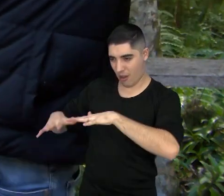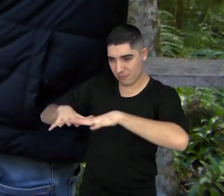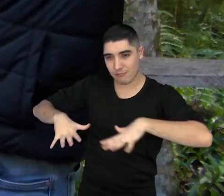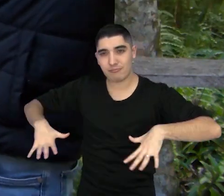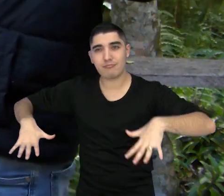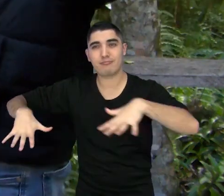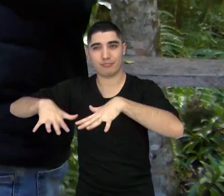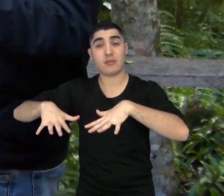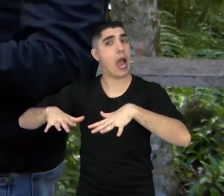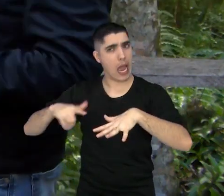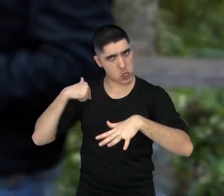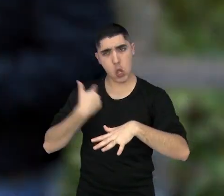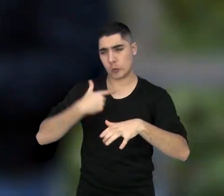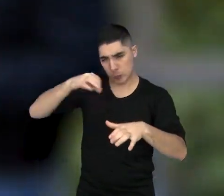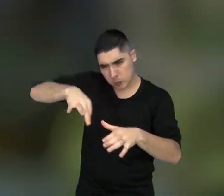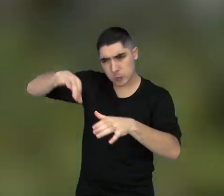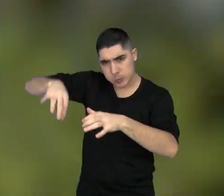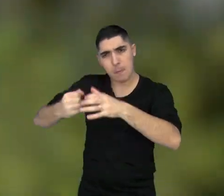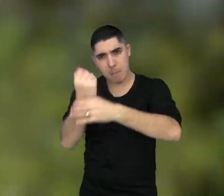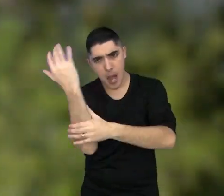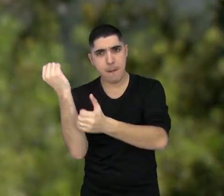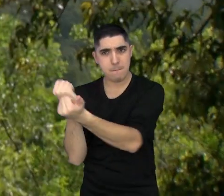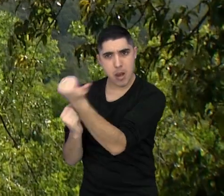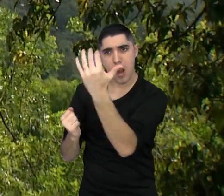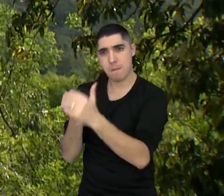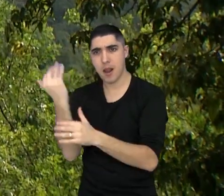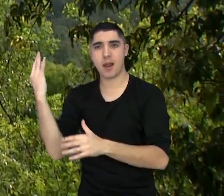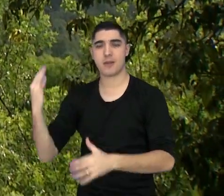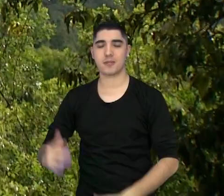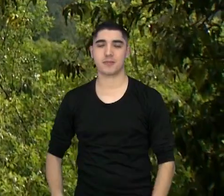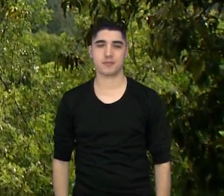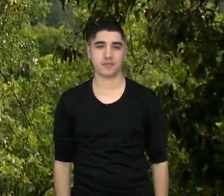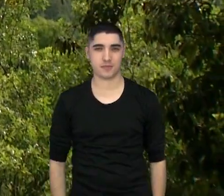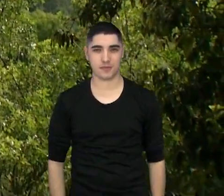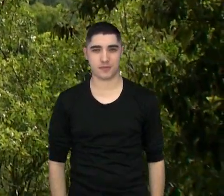fizemos toda essa recomposição de mata.